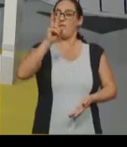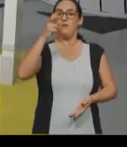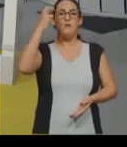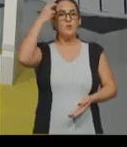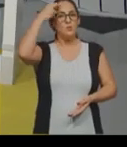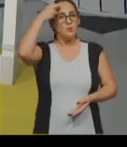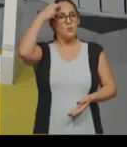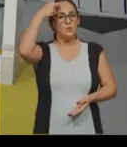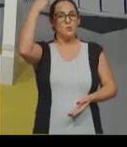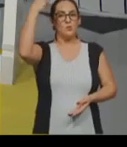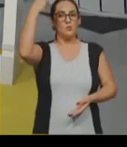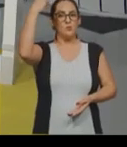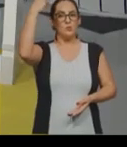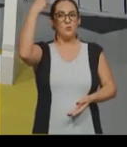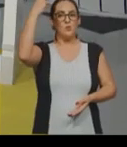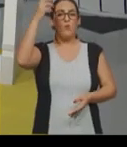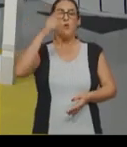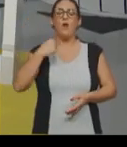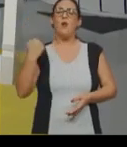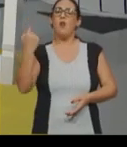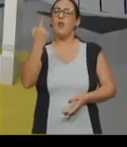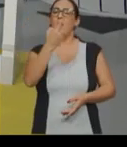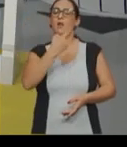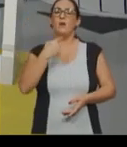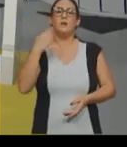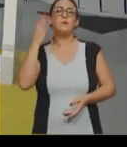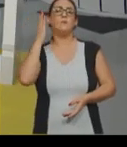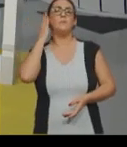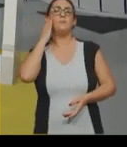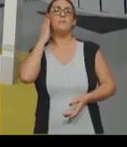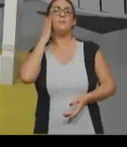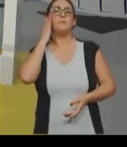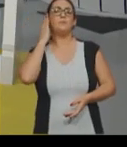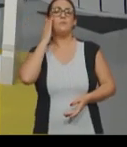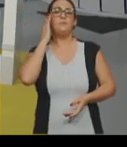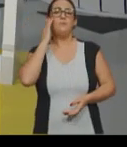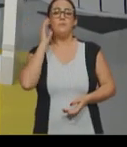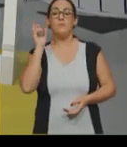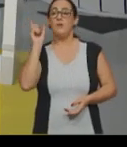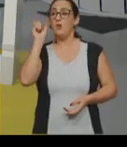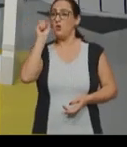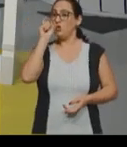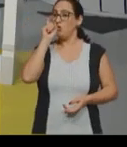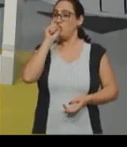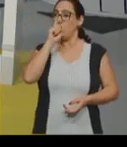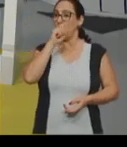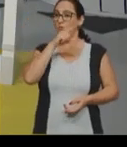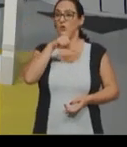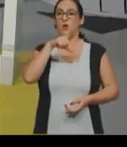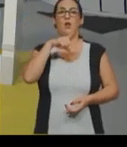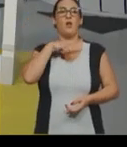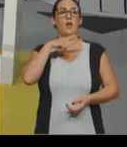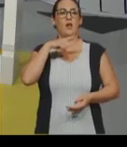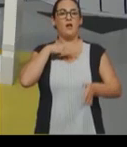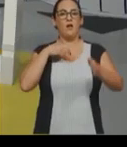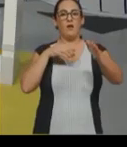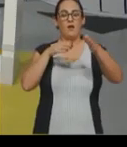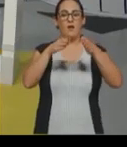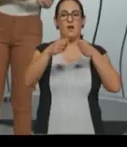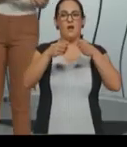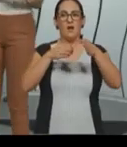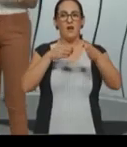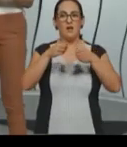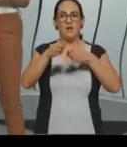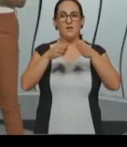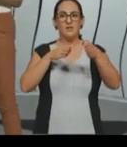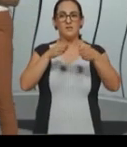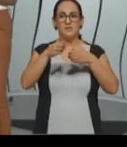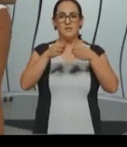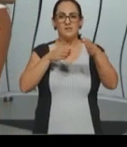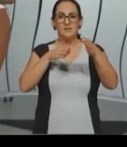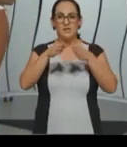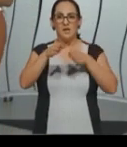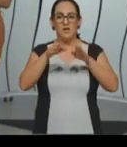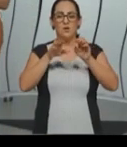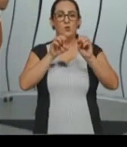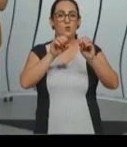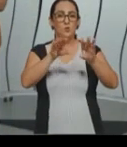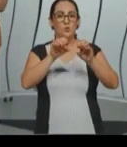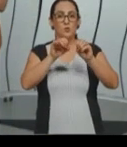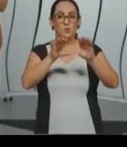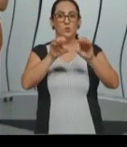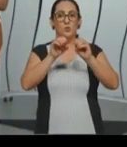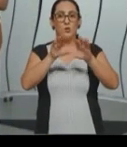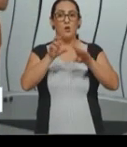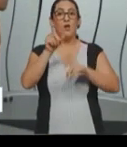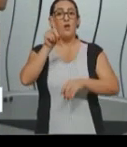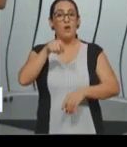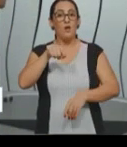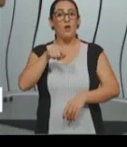né? Então, a gente entende que a dificuldade que existia para o acesso à educação é um fator muito importante para a